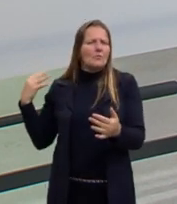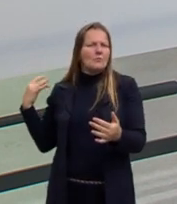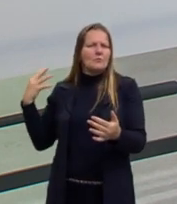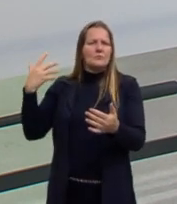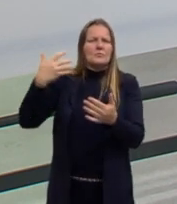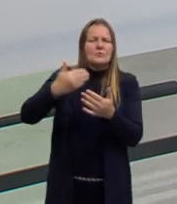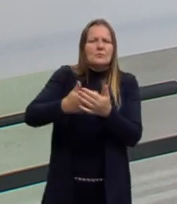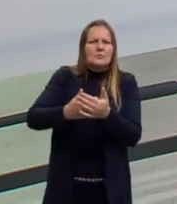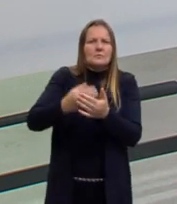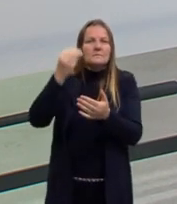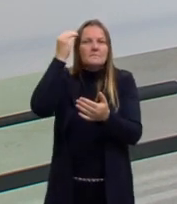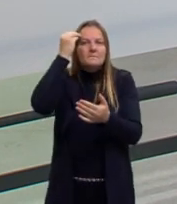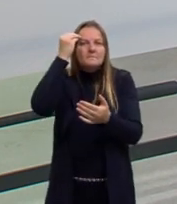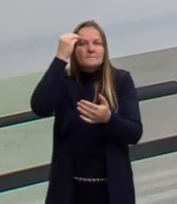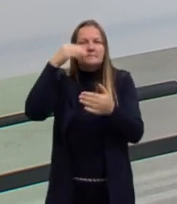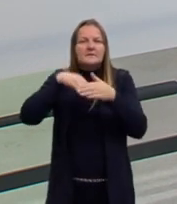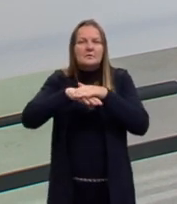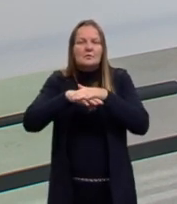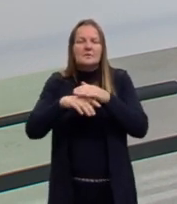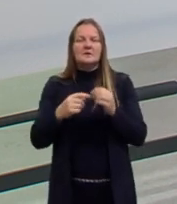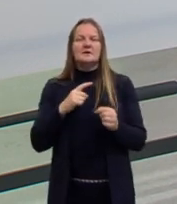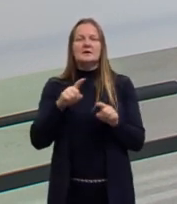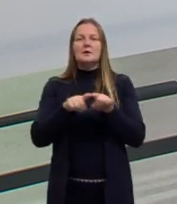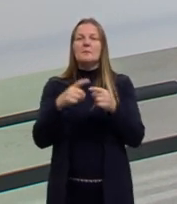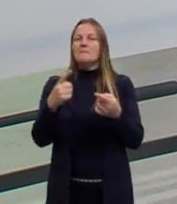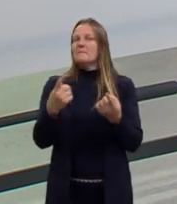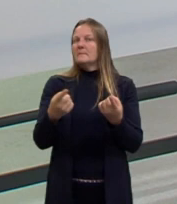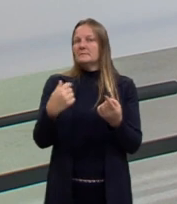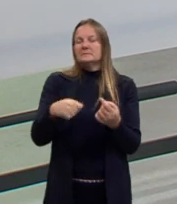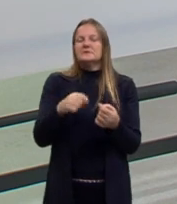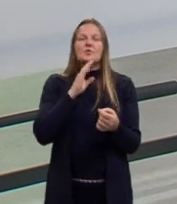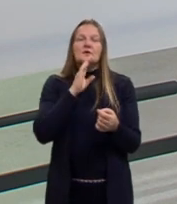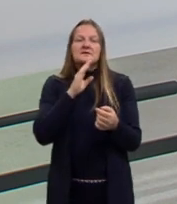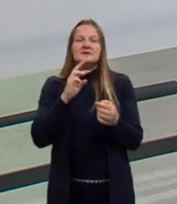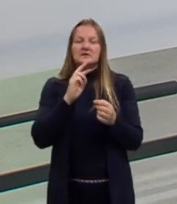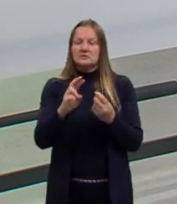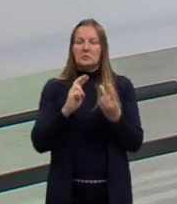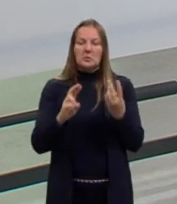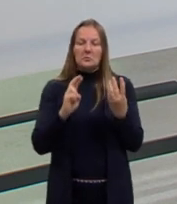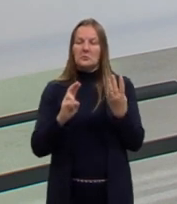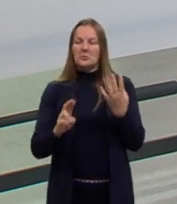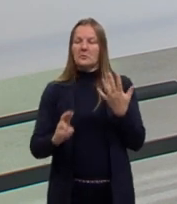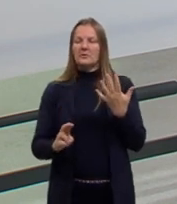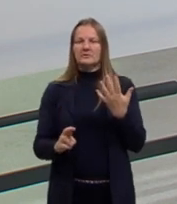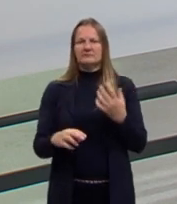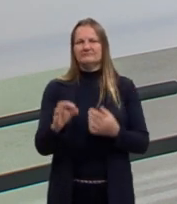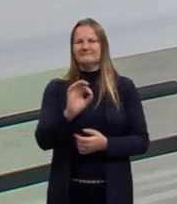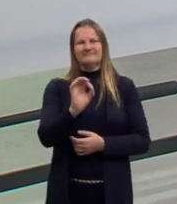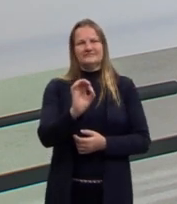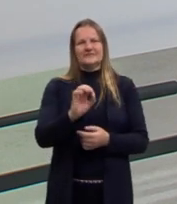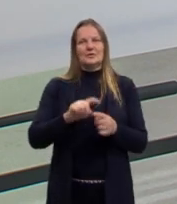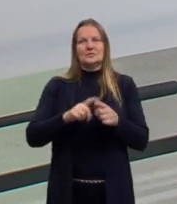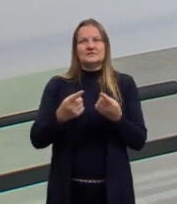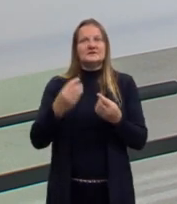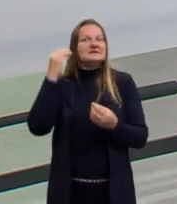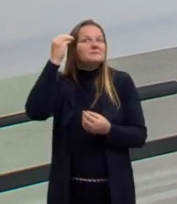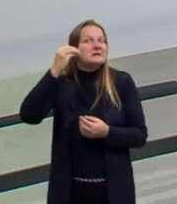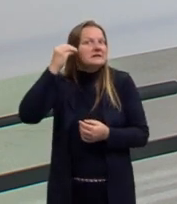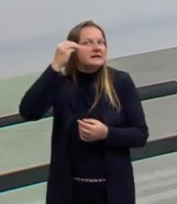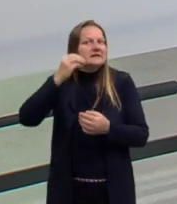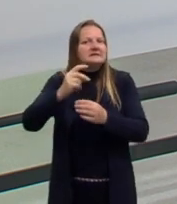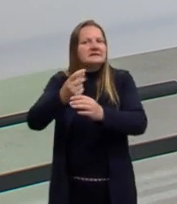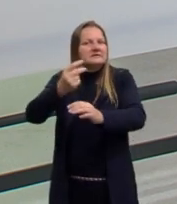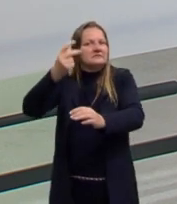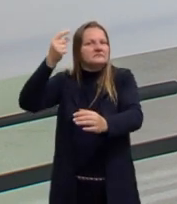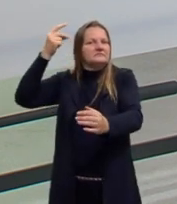para mas não necessariamente eu preciso conhecer para responder todas as questões porque muitas vezes a questão